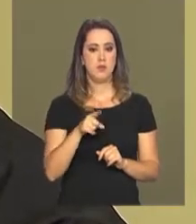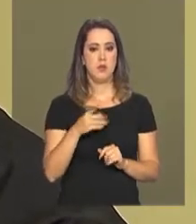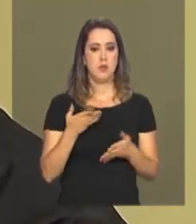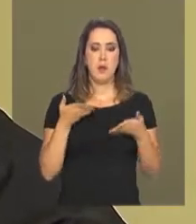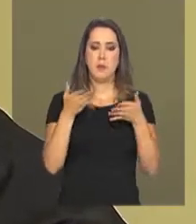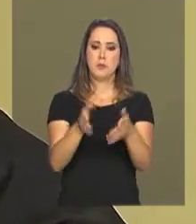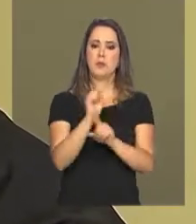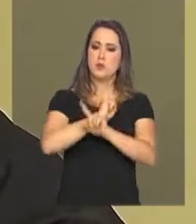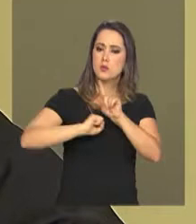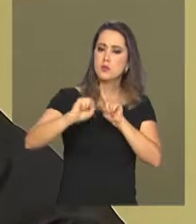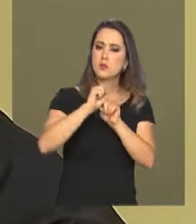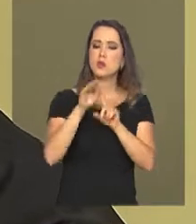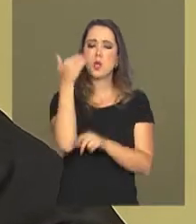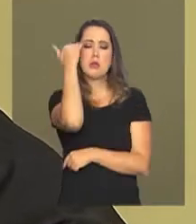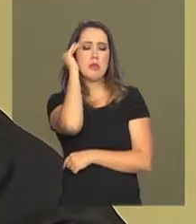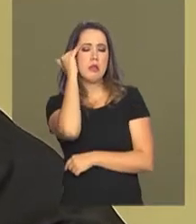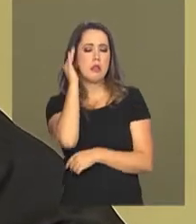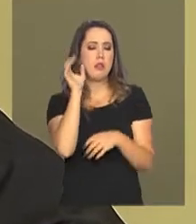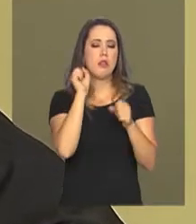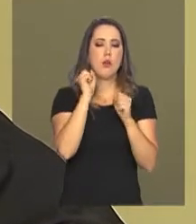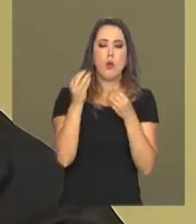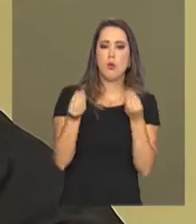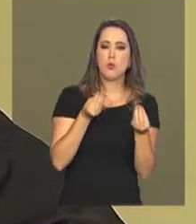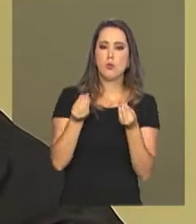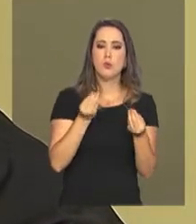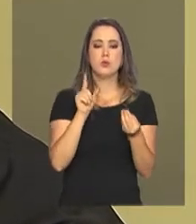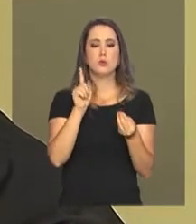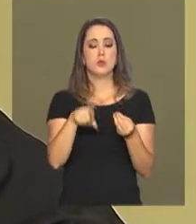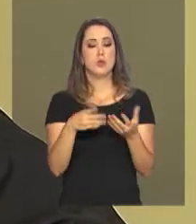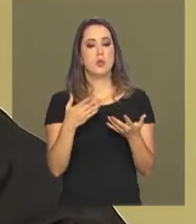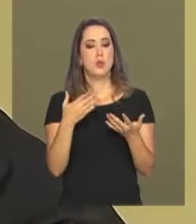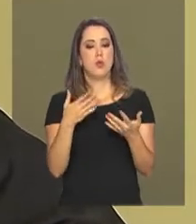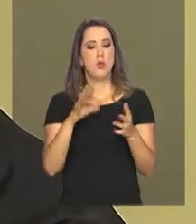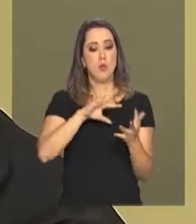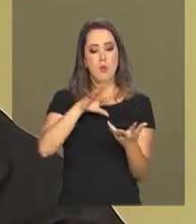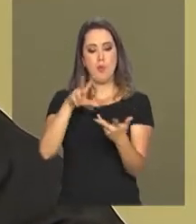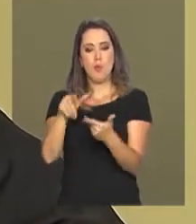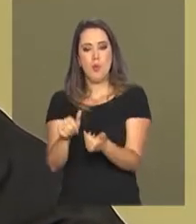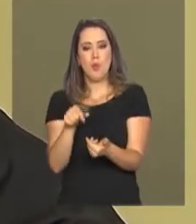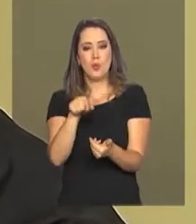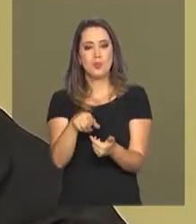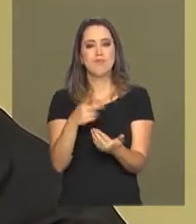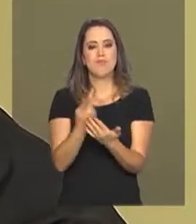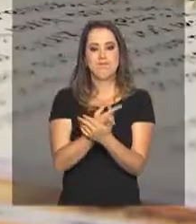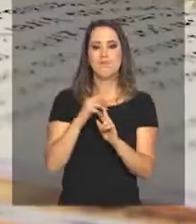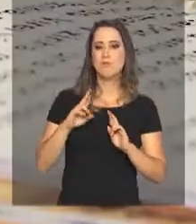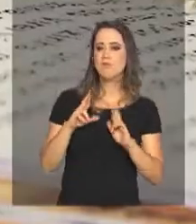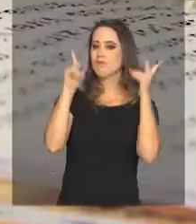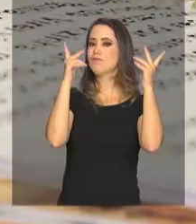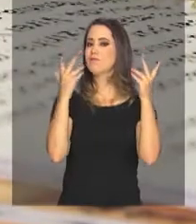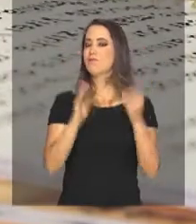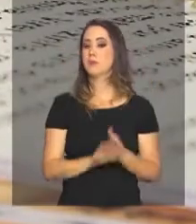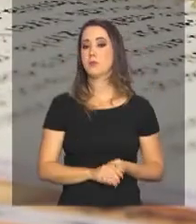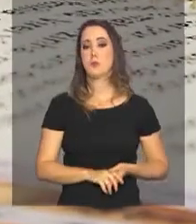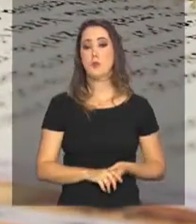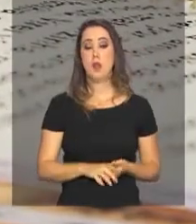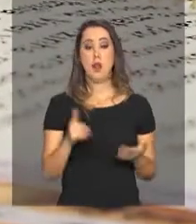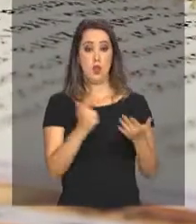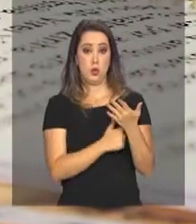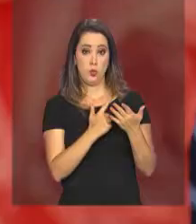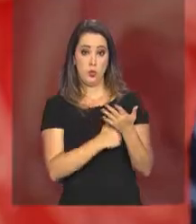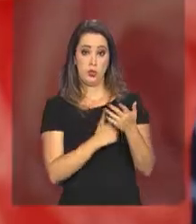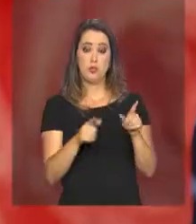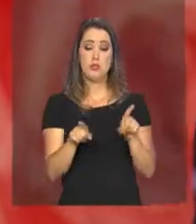parte da sociedade entender poder entender melhor o mundo de uma maneira diferente né a leitura também é uma das atividades